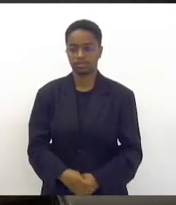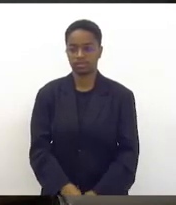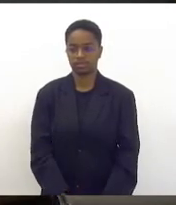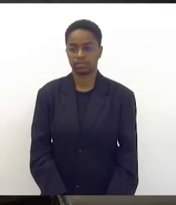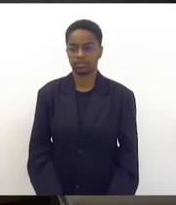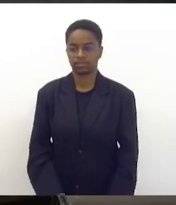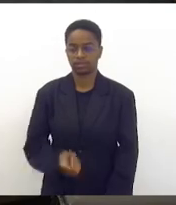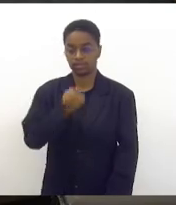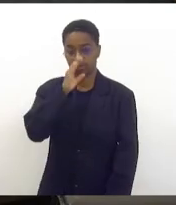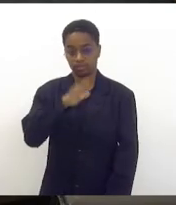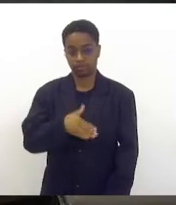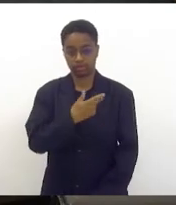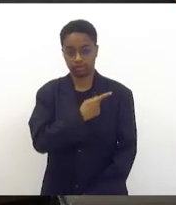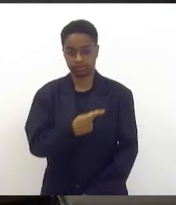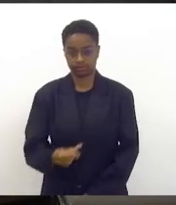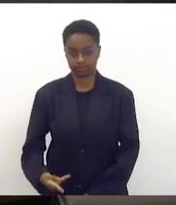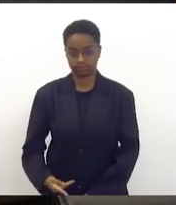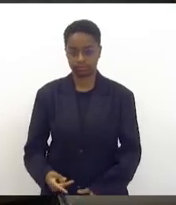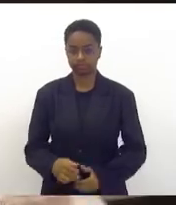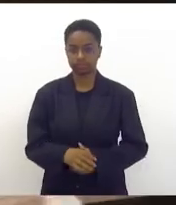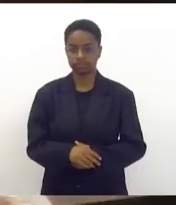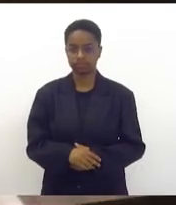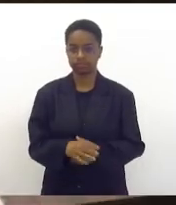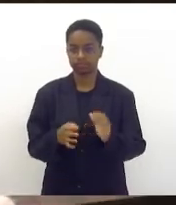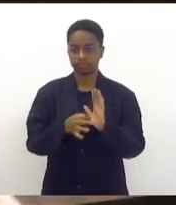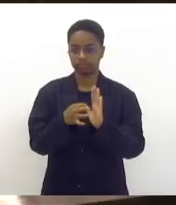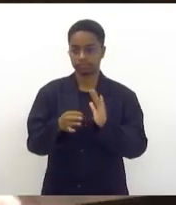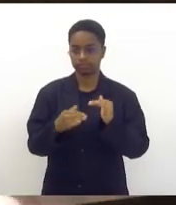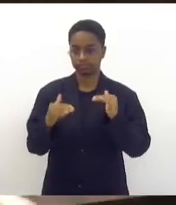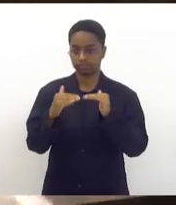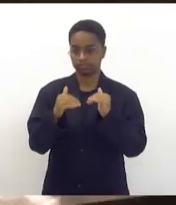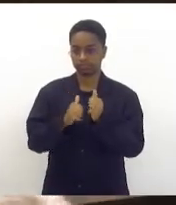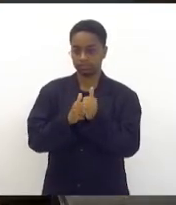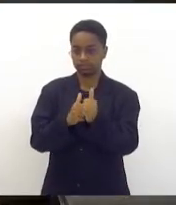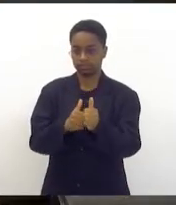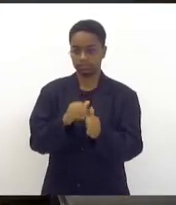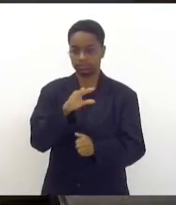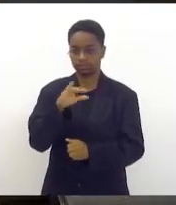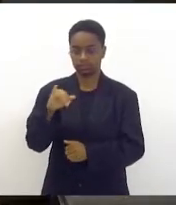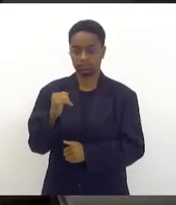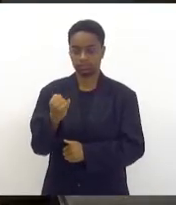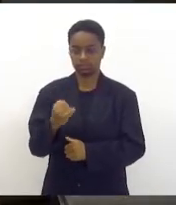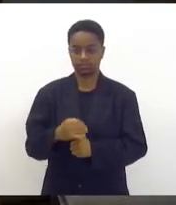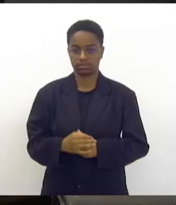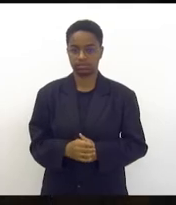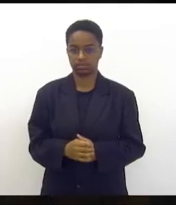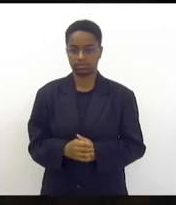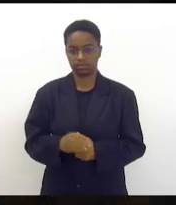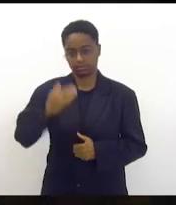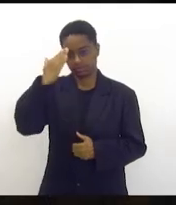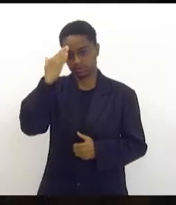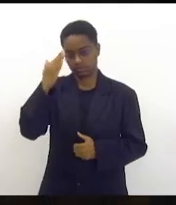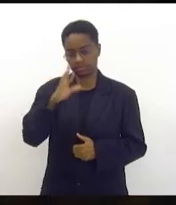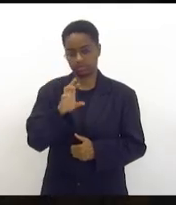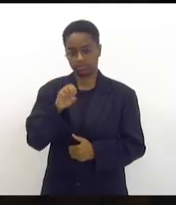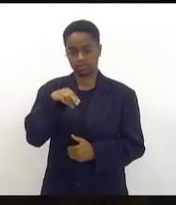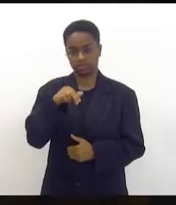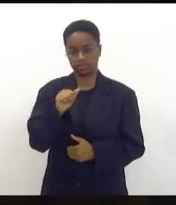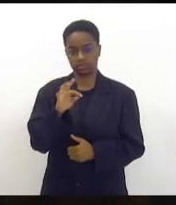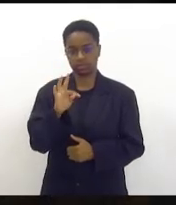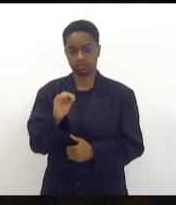Boa tarde, presidente. Parecer favorável acompanhando a CCJ. Muito obrigado, Renato.